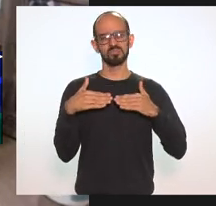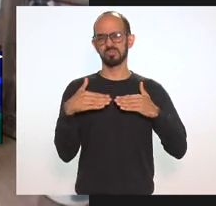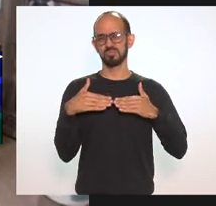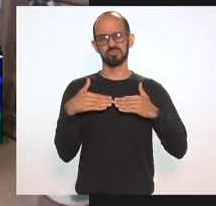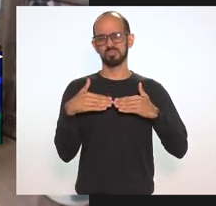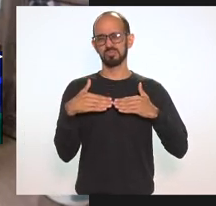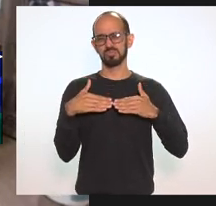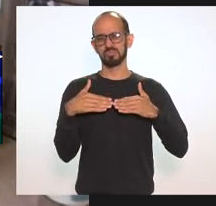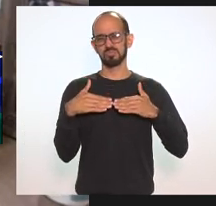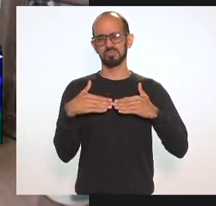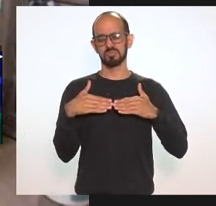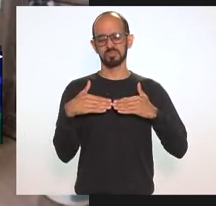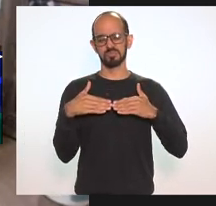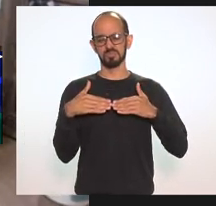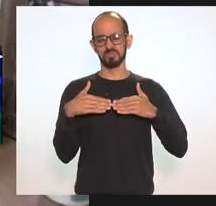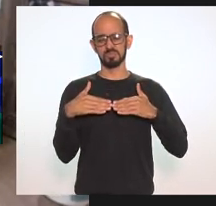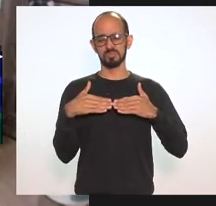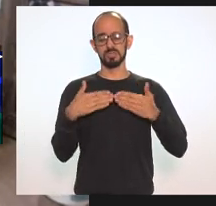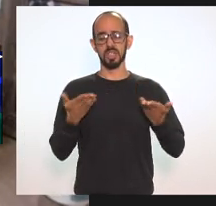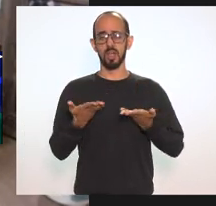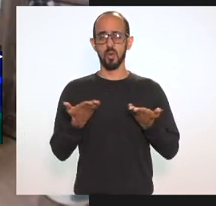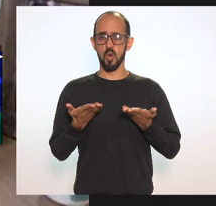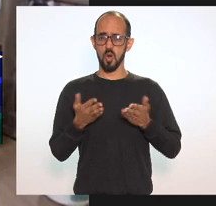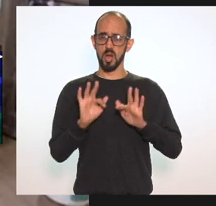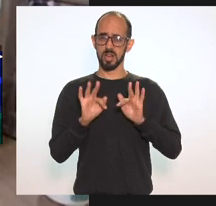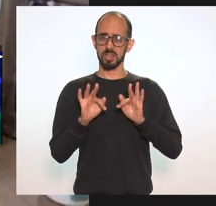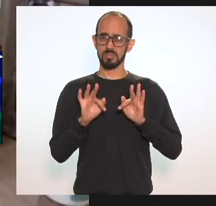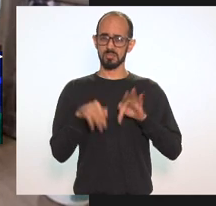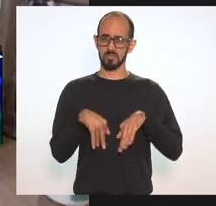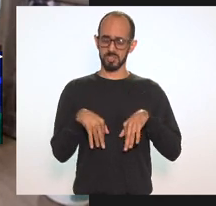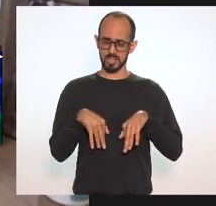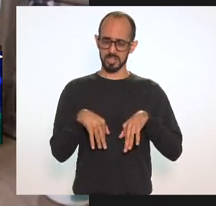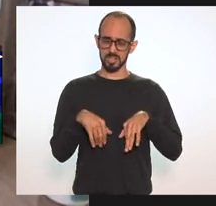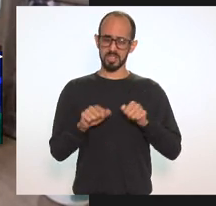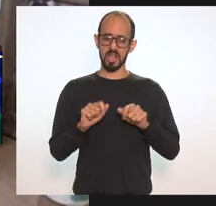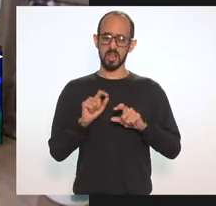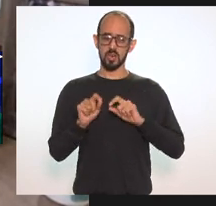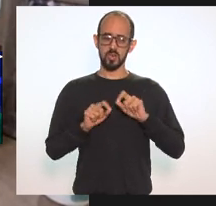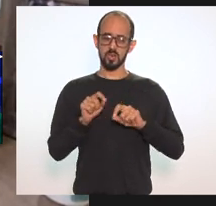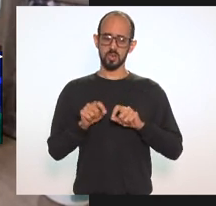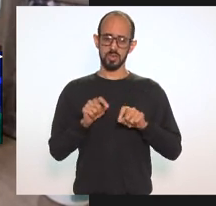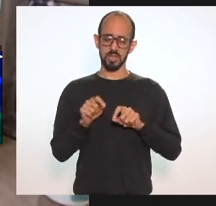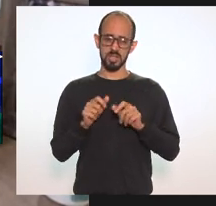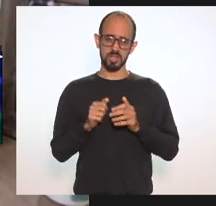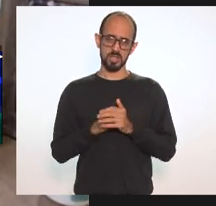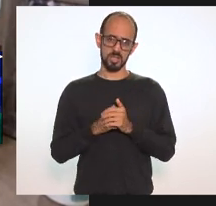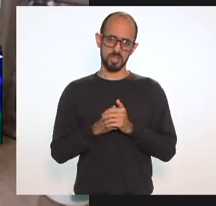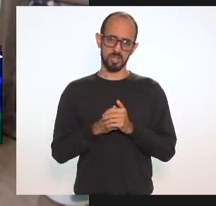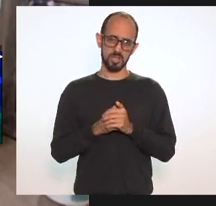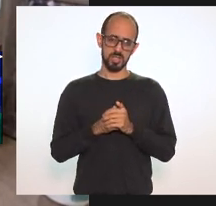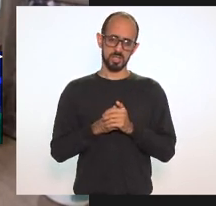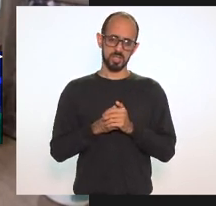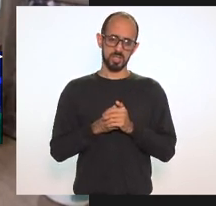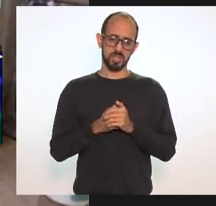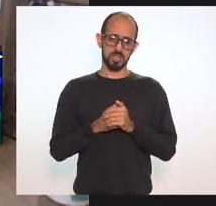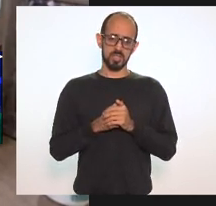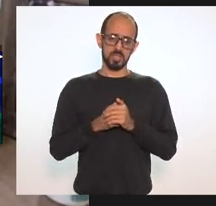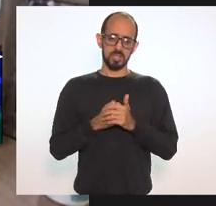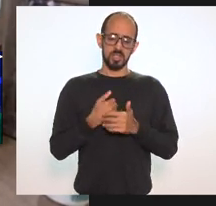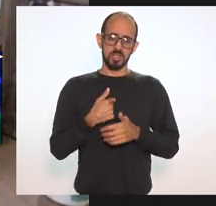falar para finalizar porque não tem um monte de falado que os colegas já falaram a maioria das coisas que estou